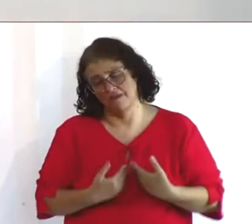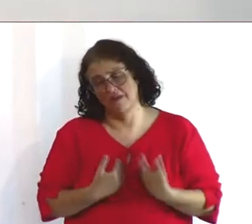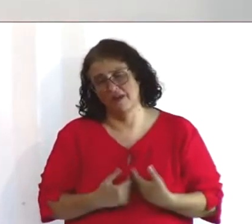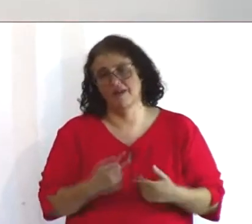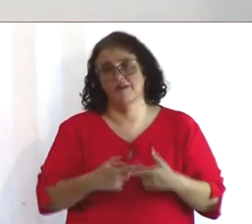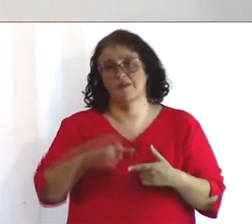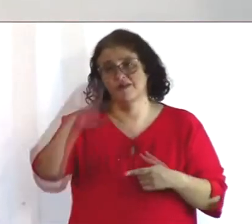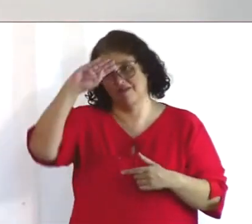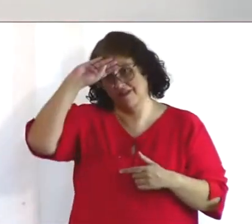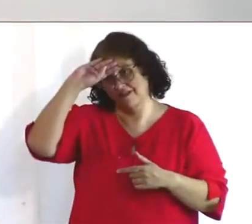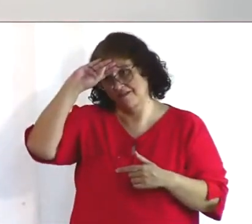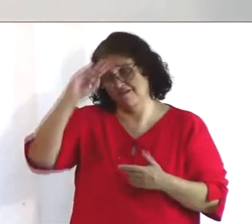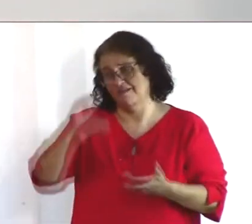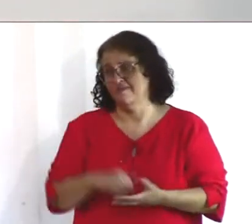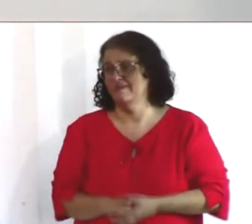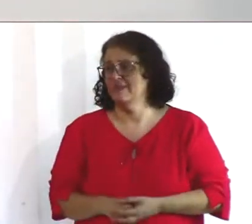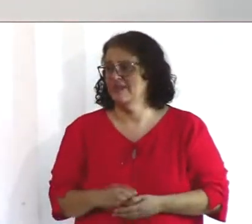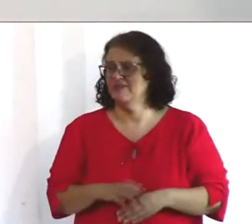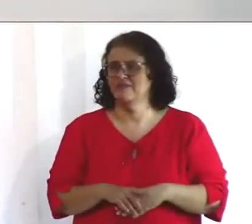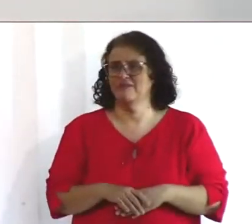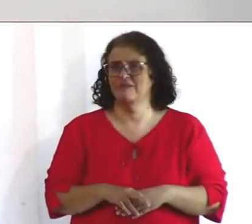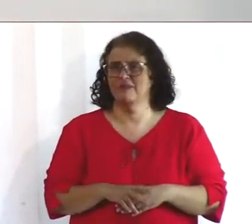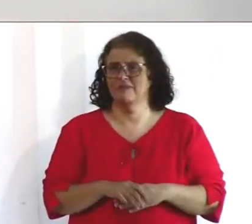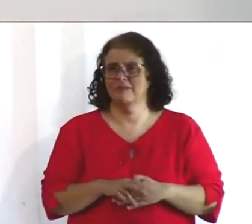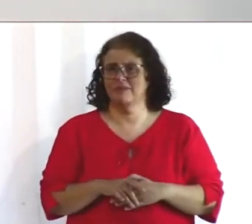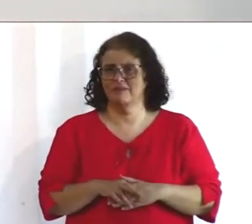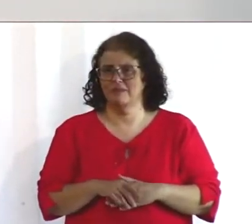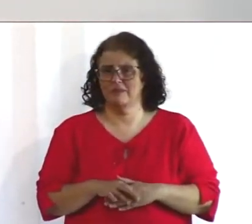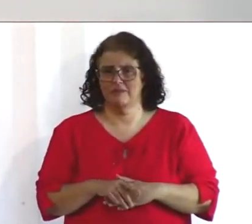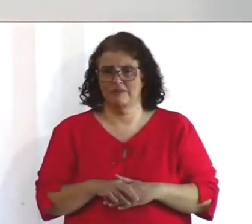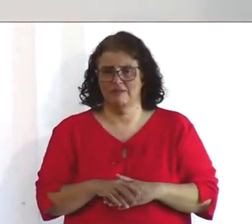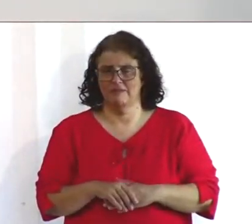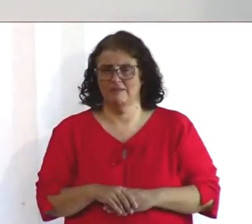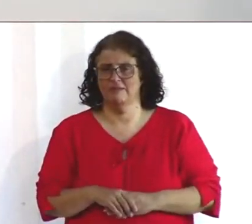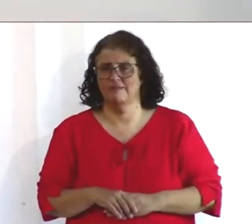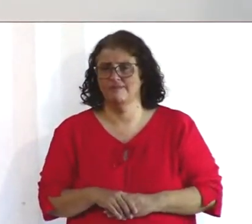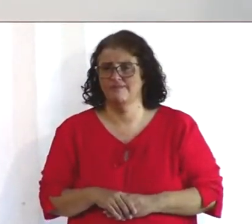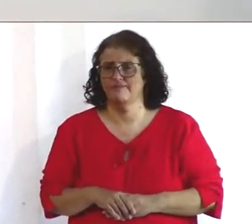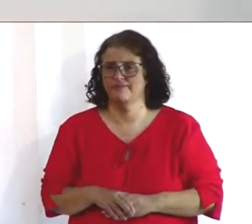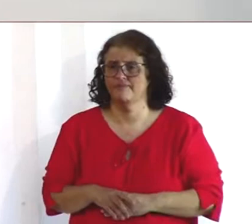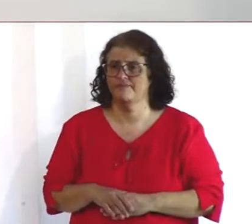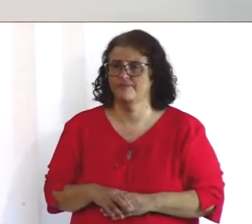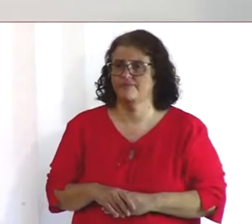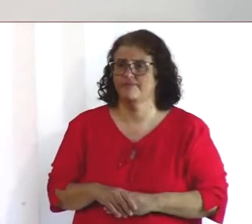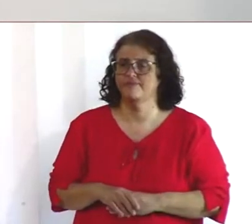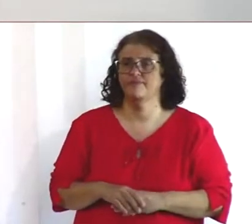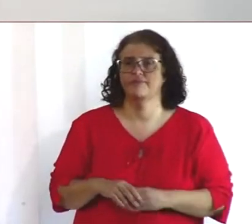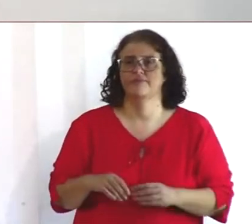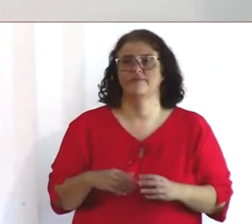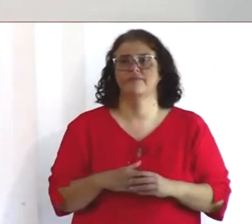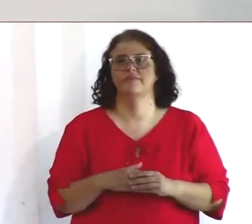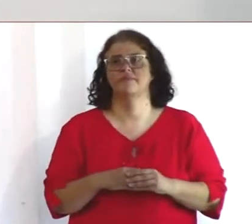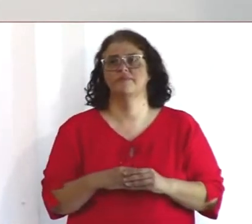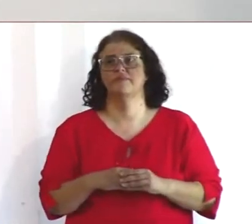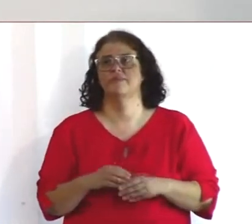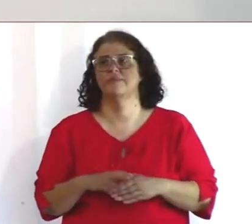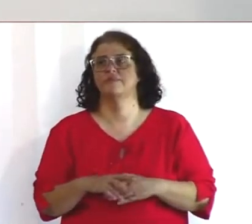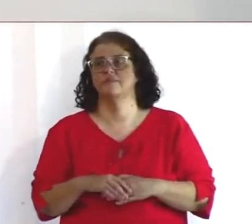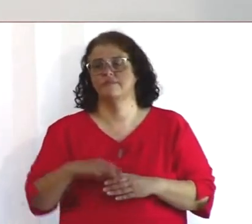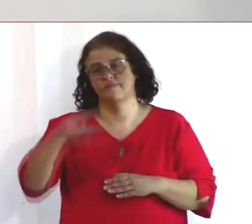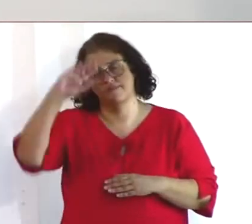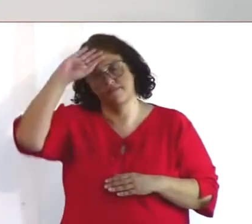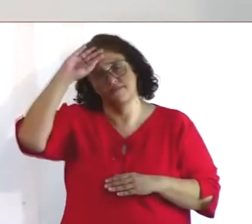E então Jesus tem poder sobre isso também, sobre um tipo de fraqueza causada muitas vezes